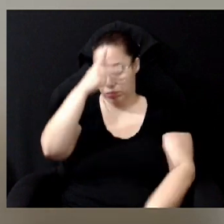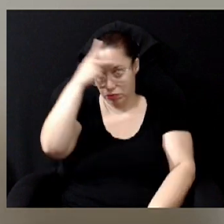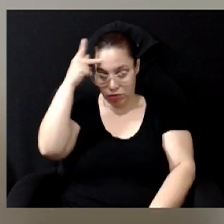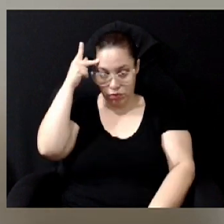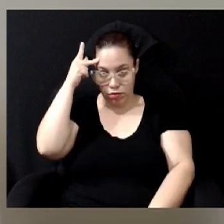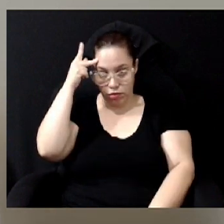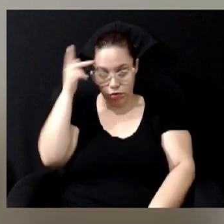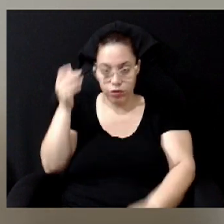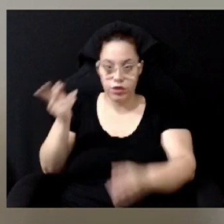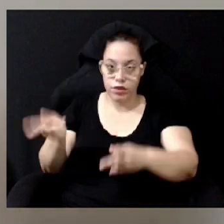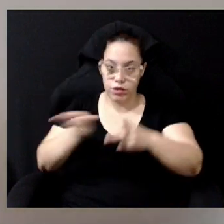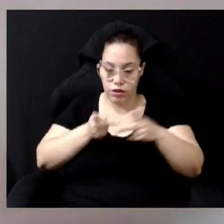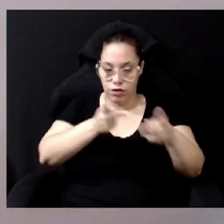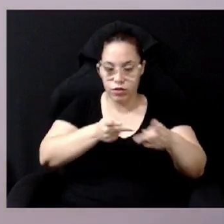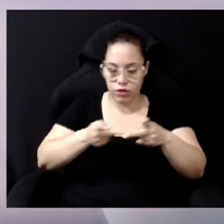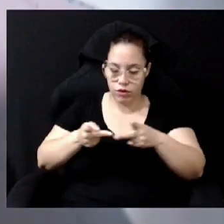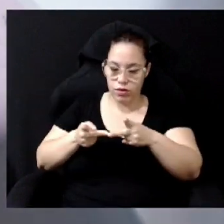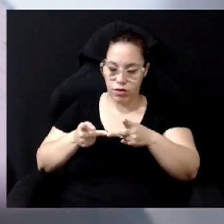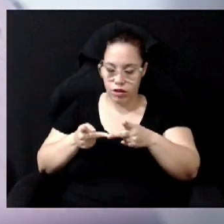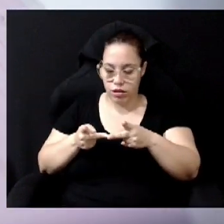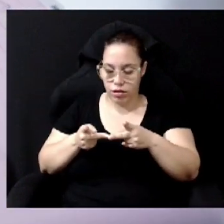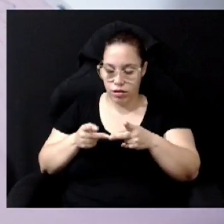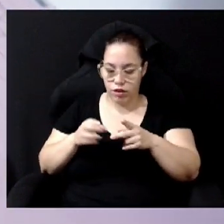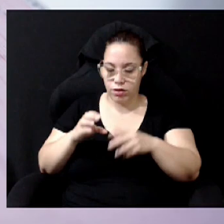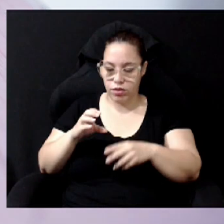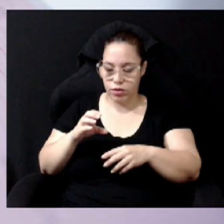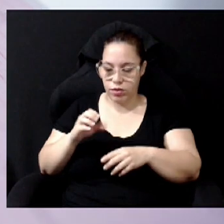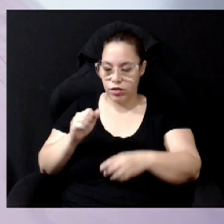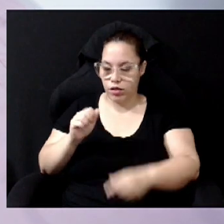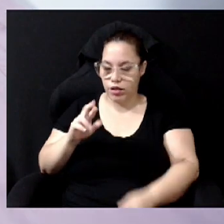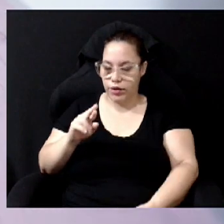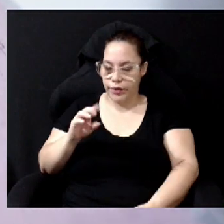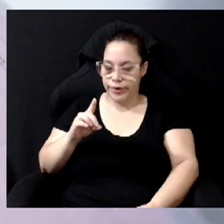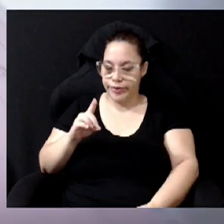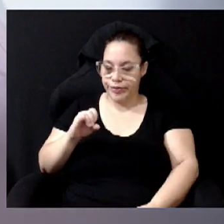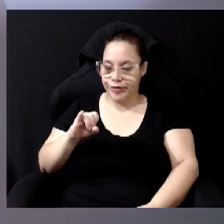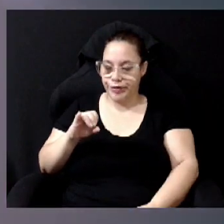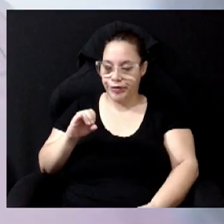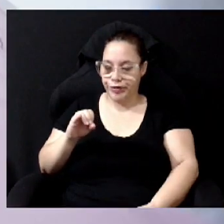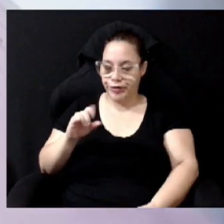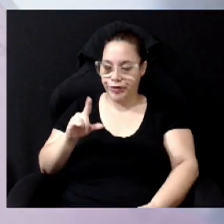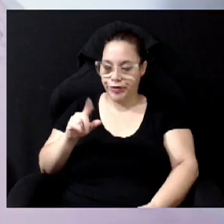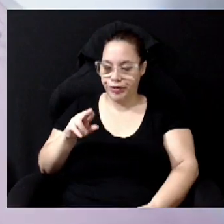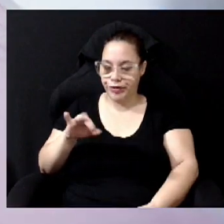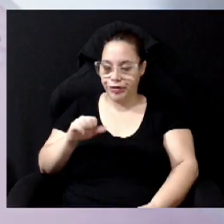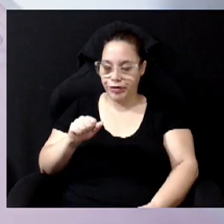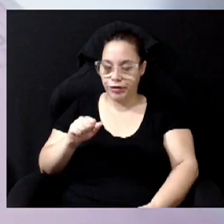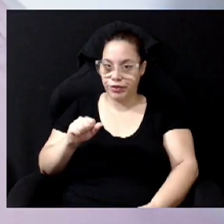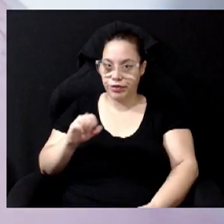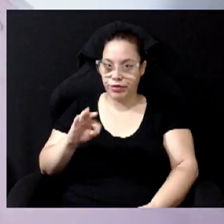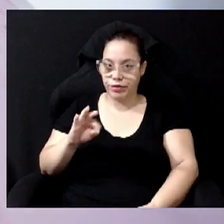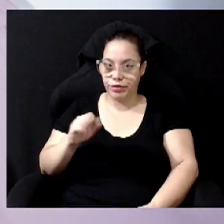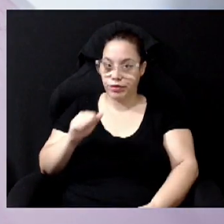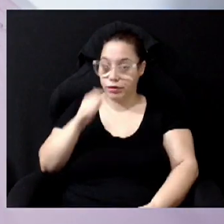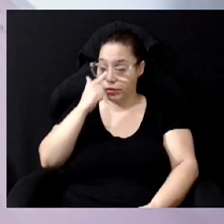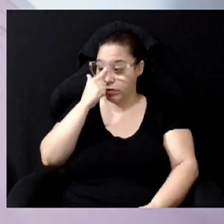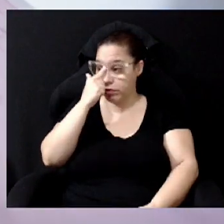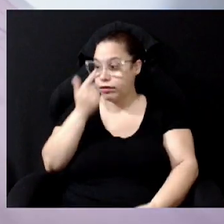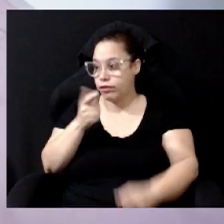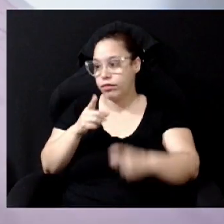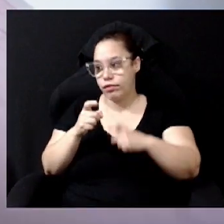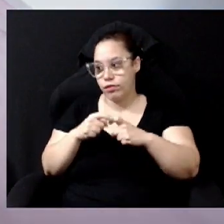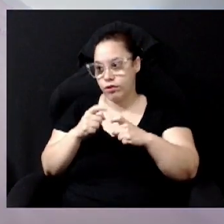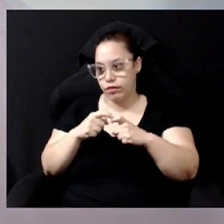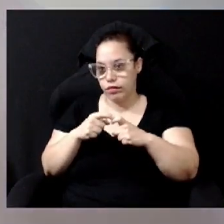o cardiologista e, tendo o diagnóstico, ele vai saber o momento de discutir com o cardiologista intervencionista, que é quem faz o